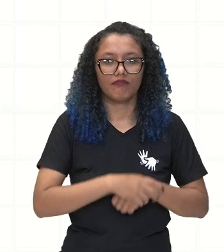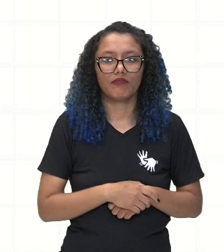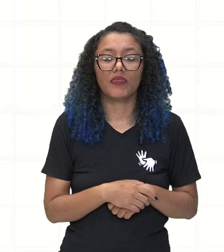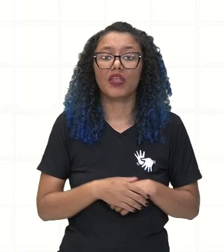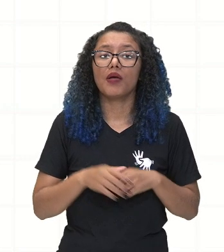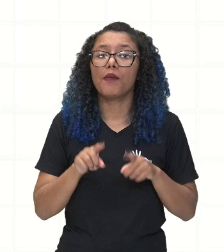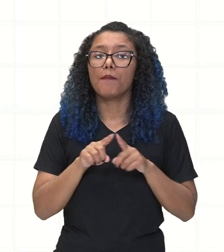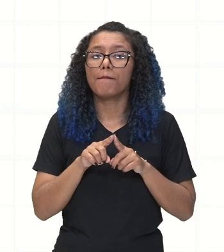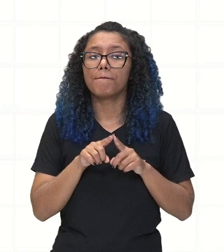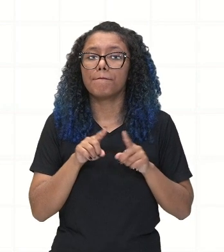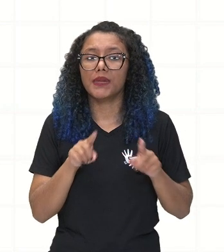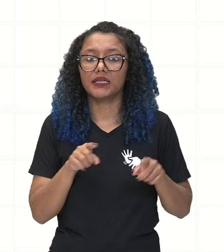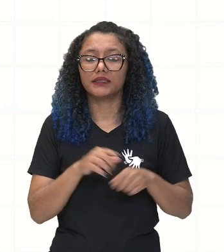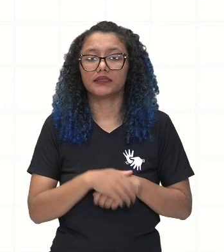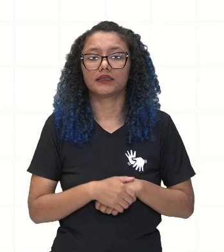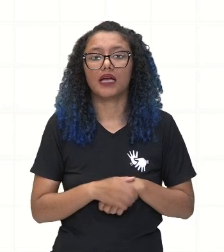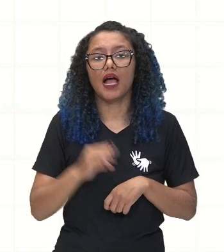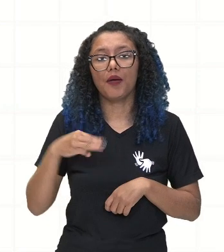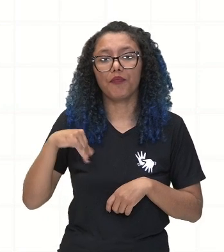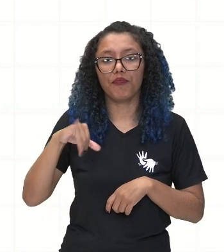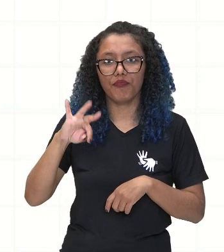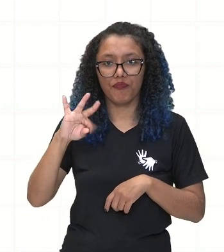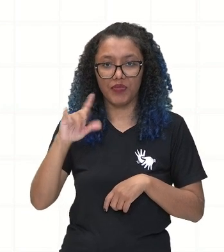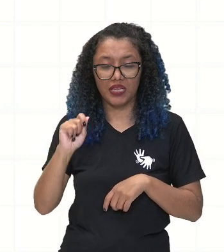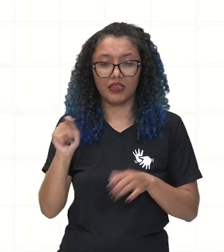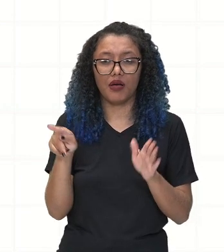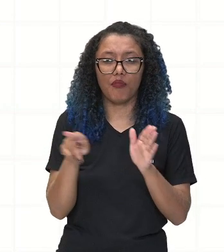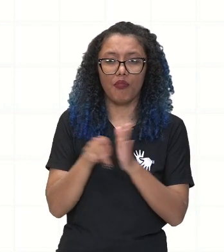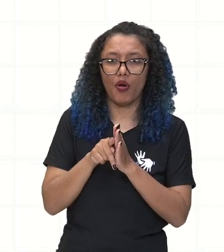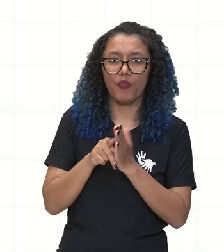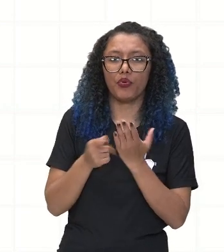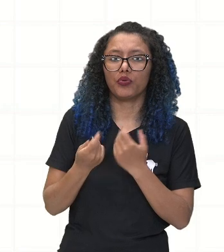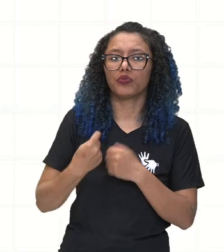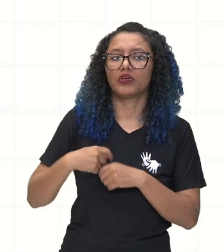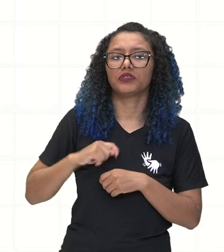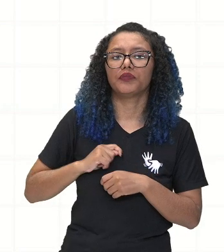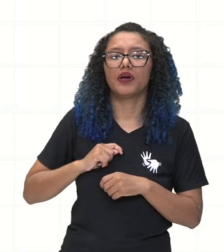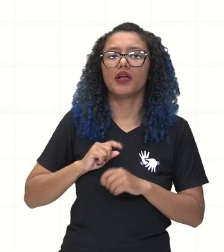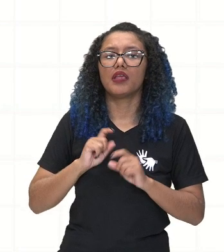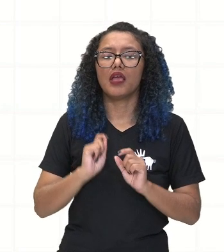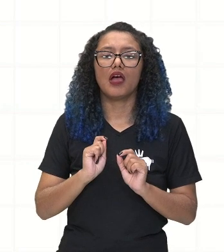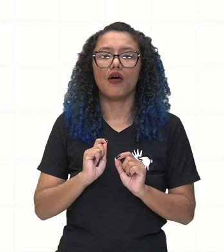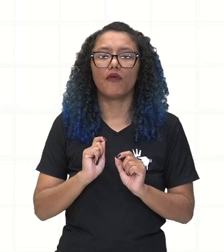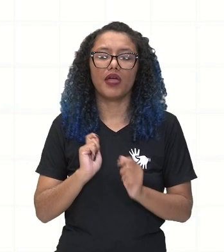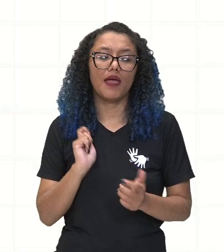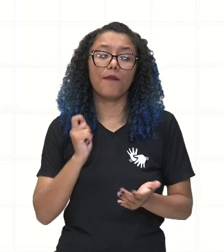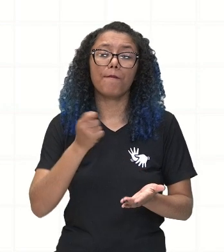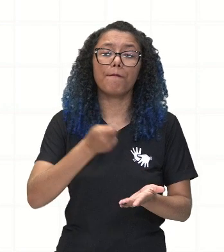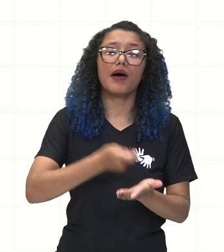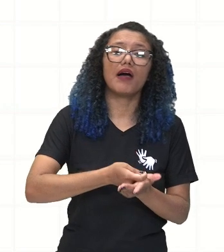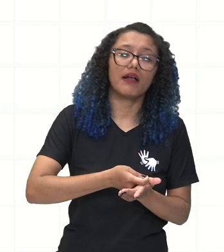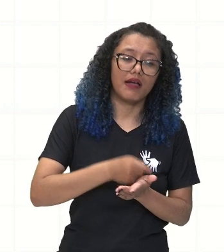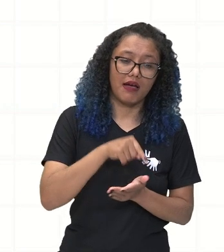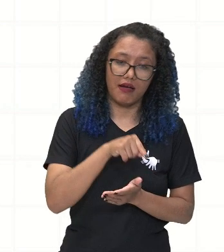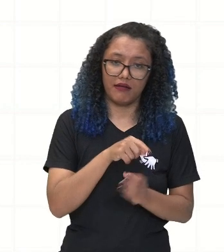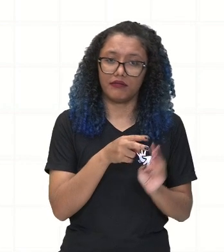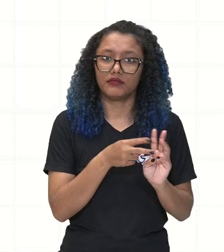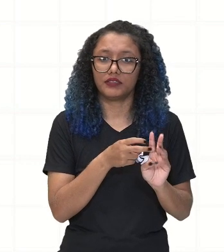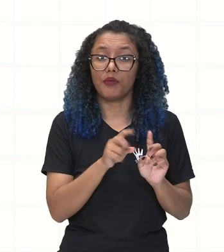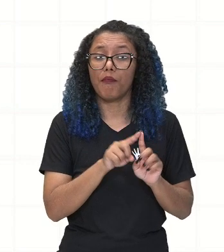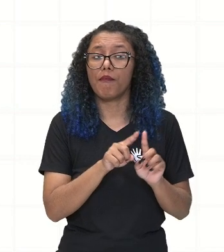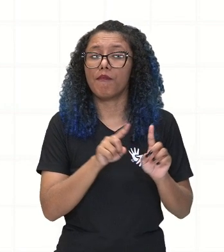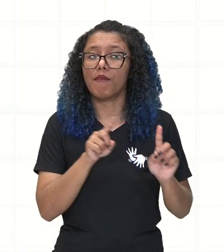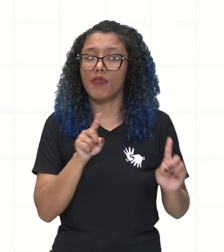espanhóis, previa inicialmente um pagamento para os nativos que dela participavam.